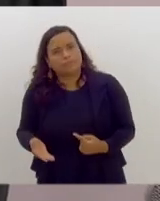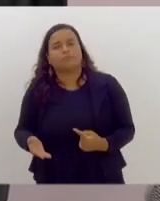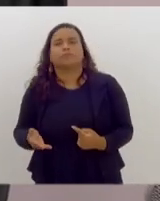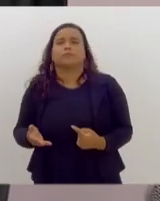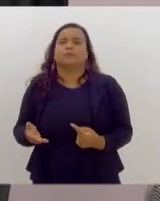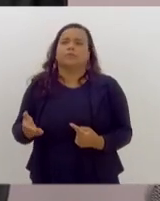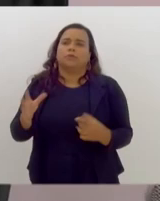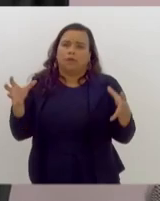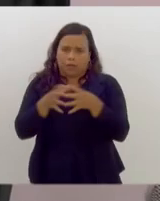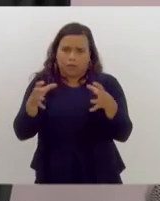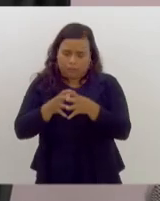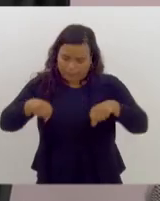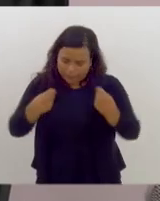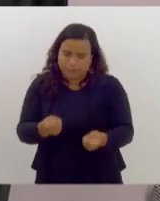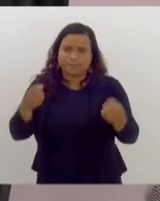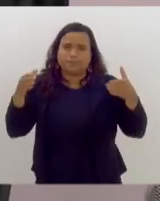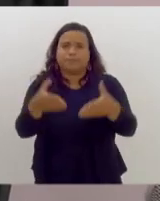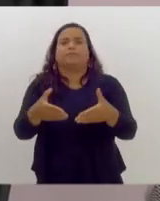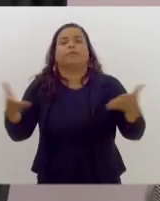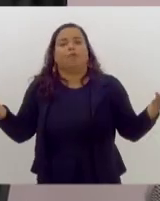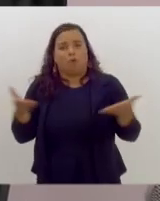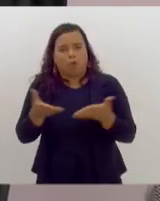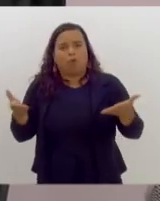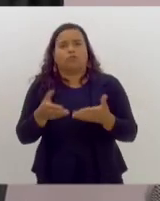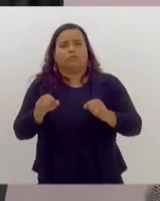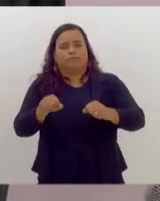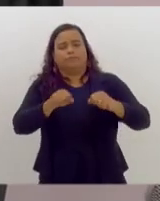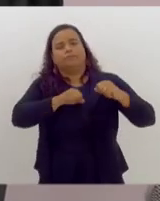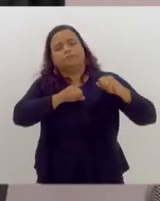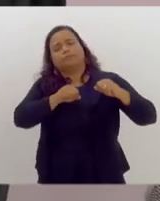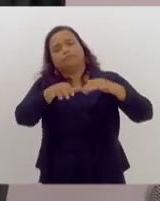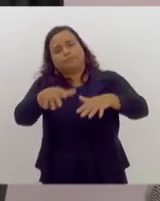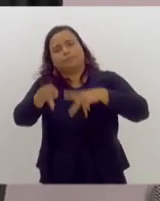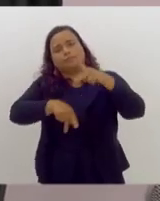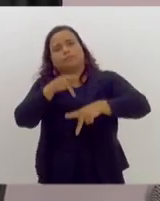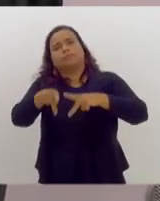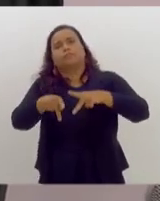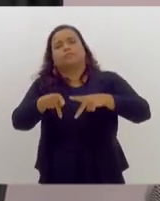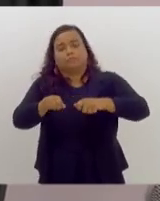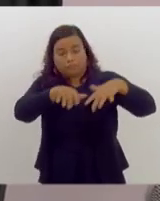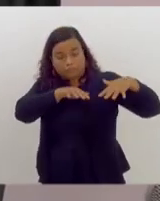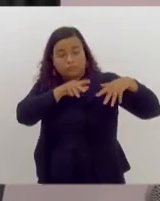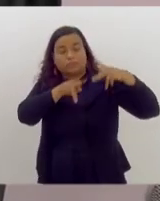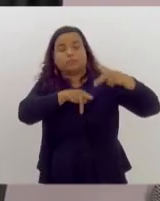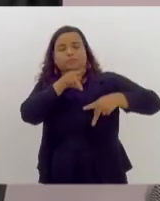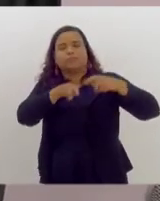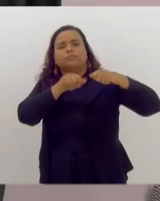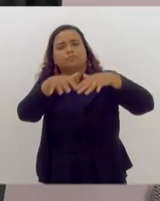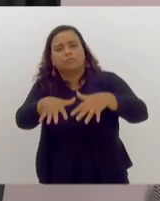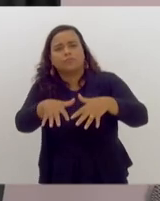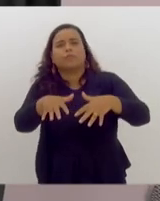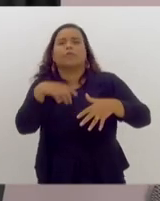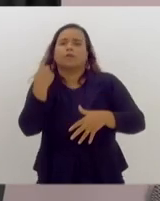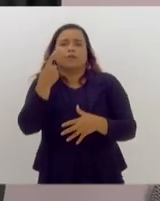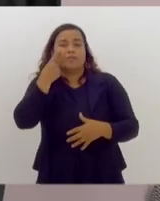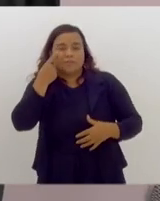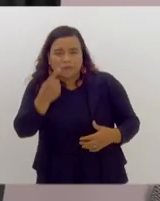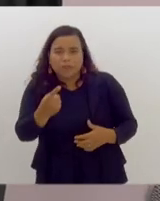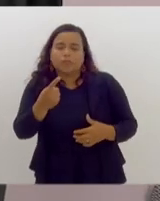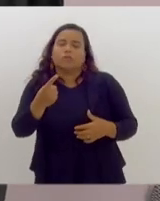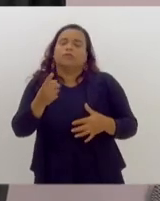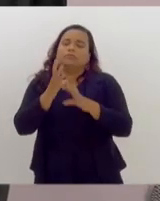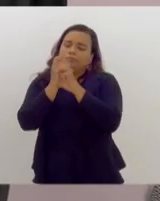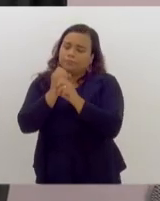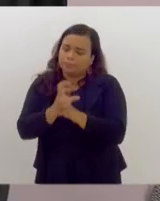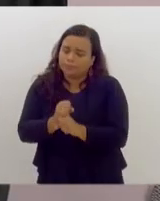está voltada para isso. Realizamos hoje a primeira audiência, recebemos uma série de contribuições fundamentais, levaremos em conta na formulação de emendas, do